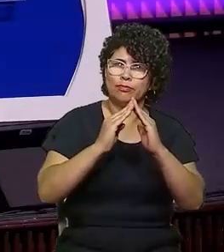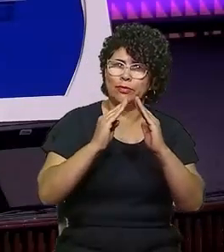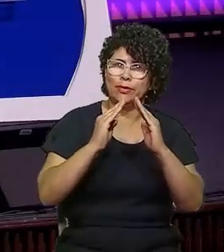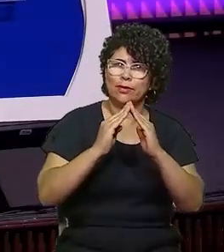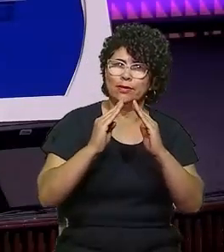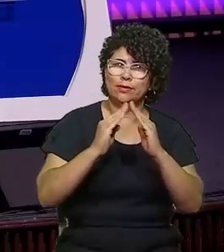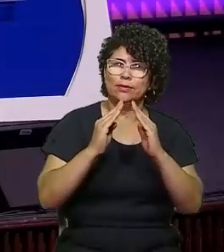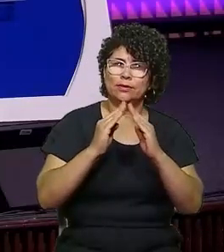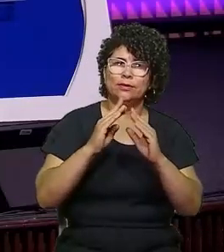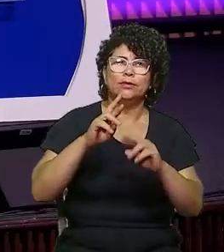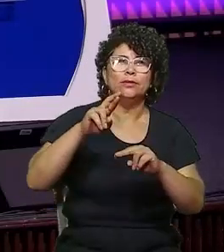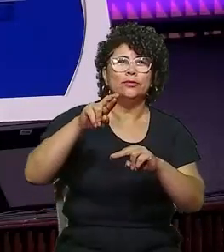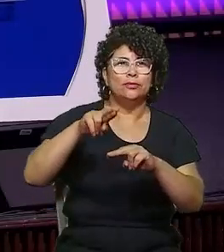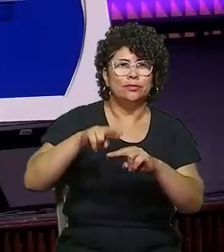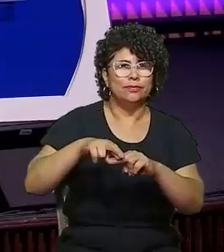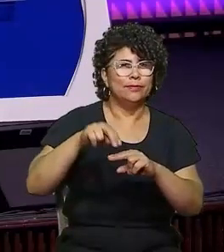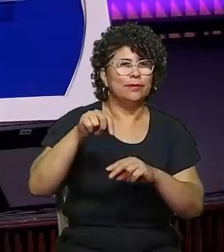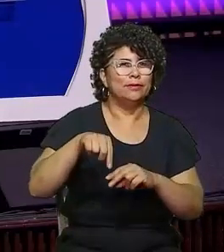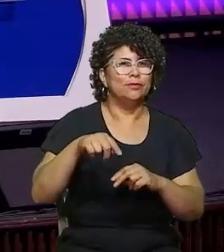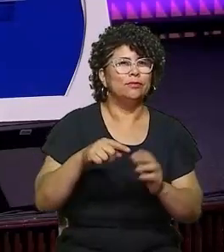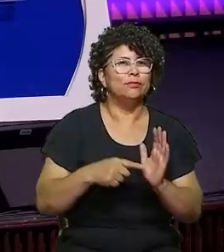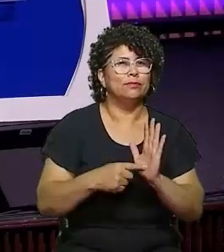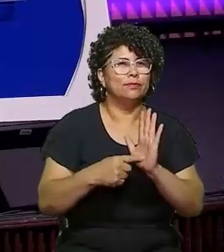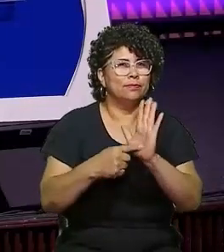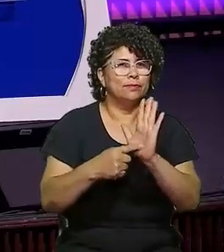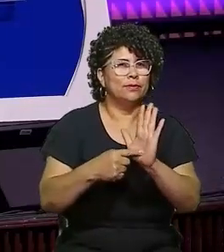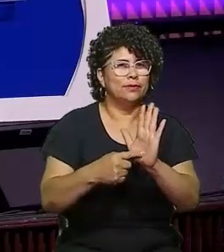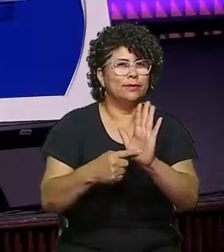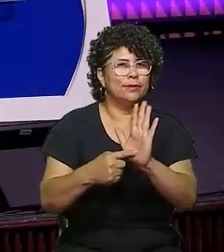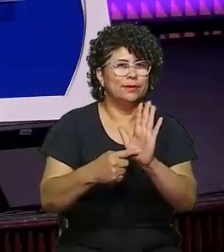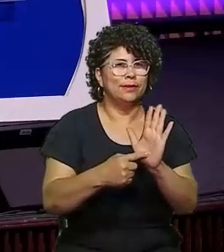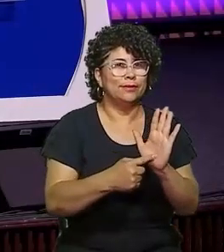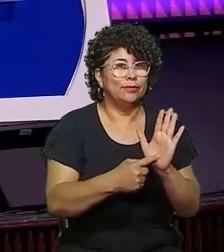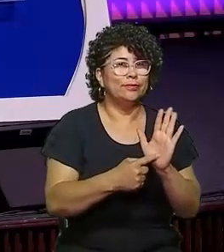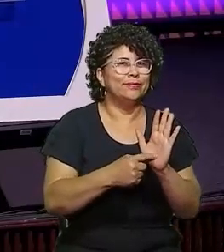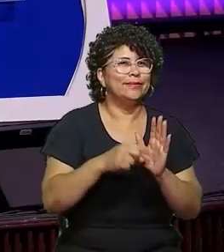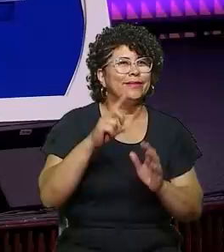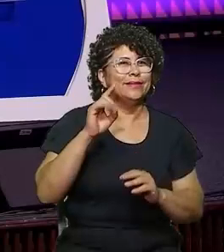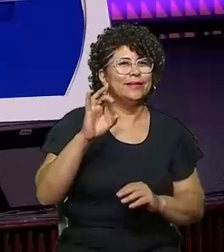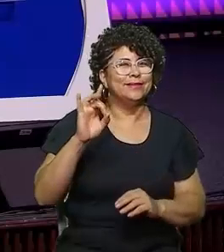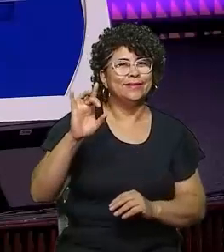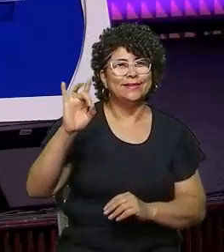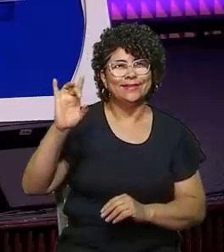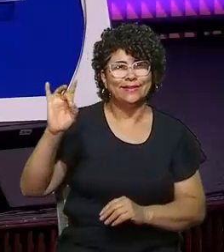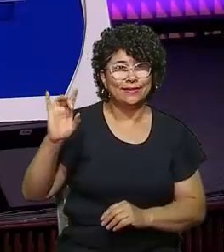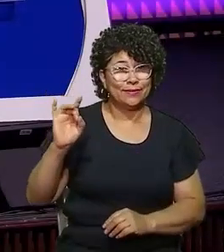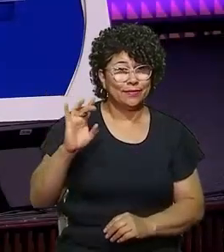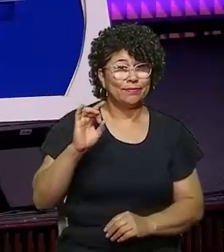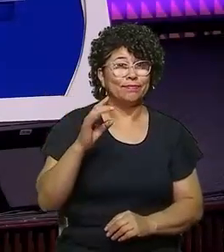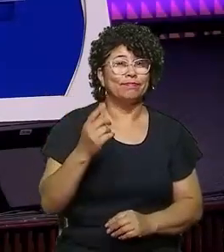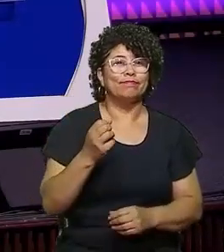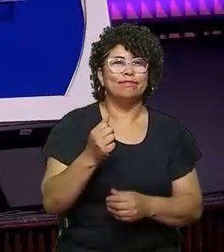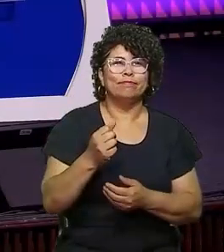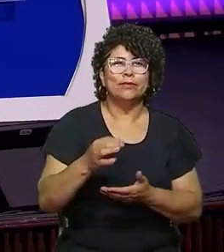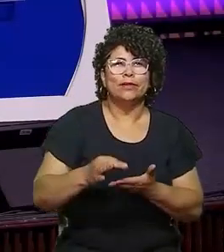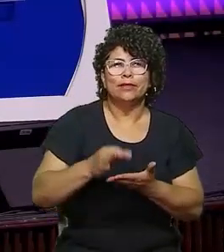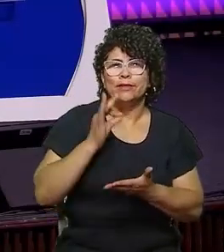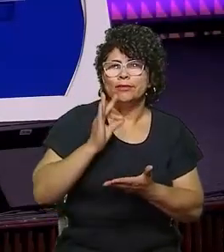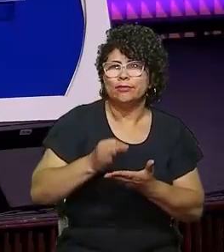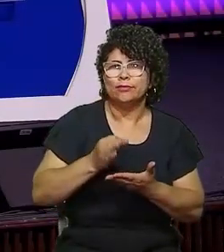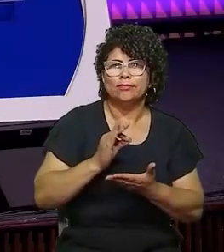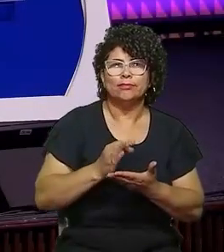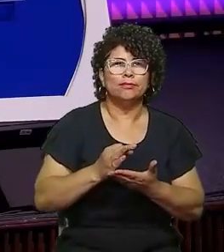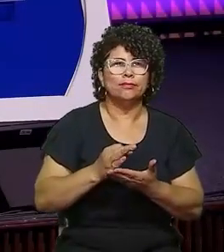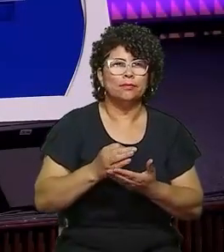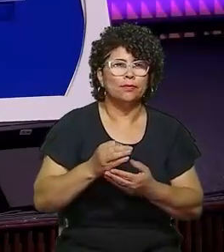você foi nos conduzindo ali, ele ia lembrando de cada peça da casa. Olha ali os copos, as xícaras, a